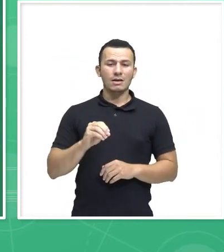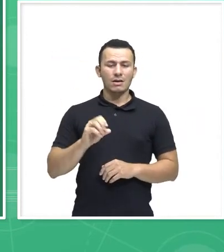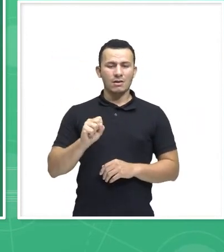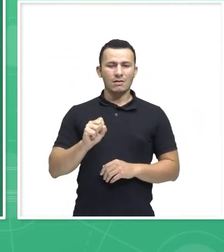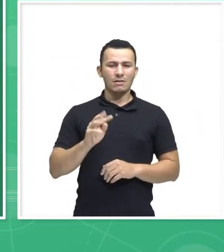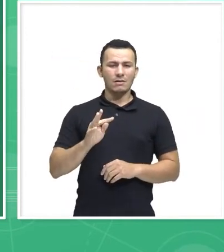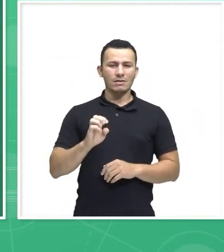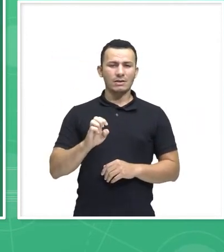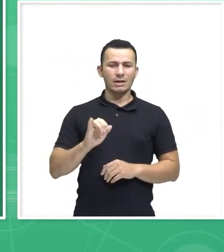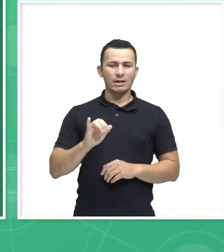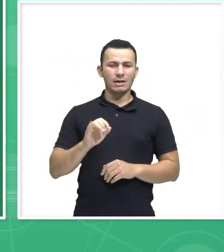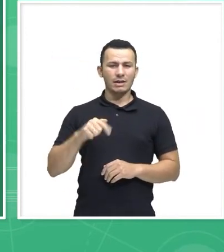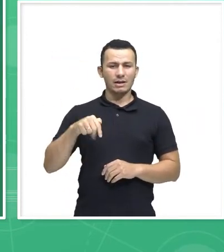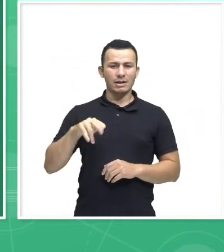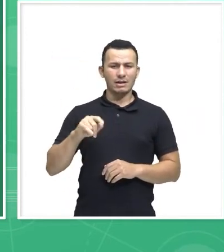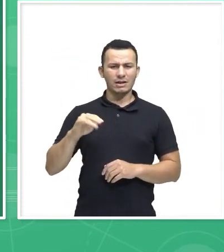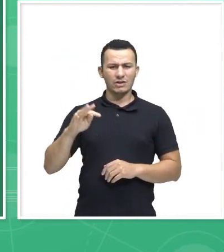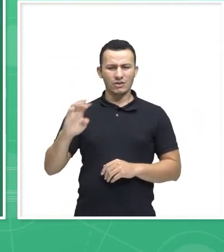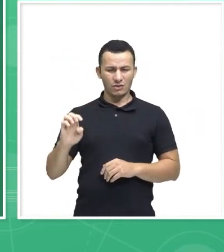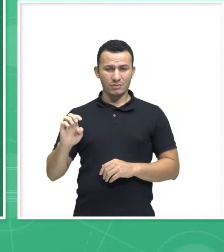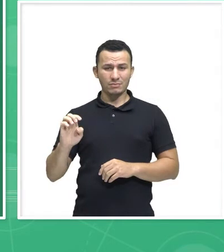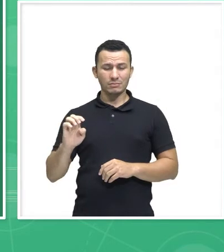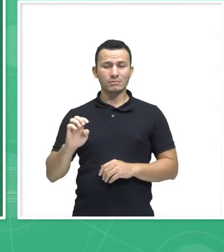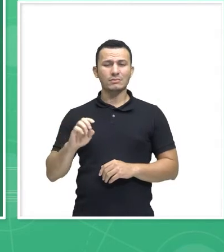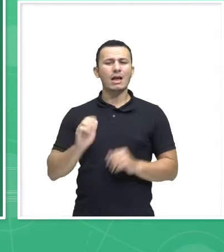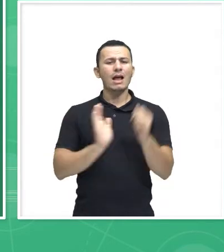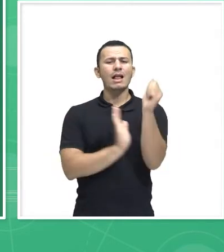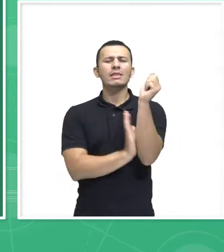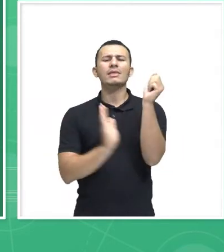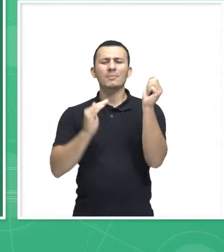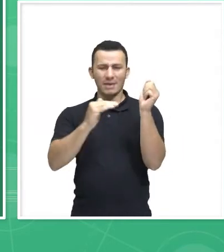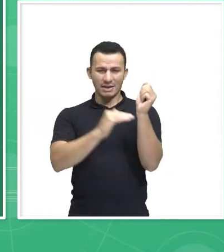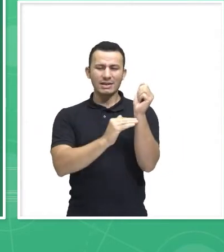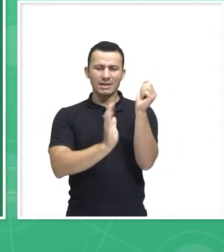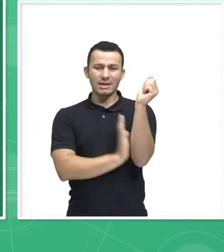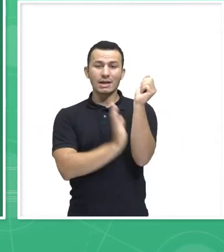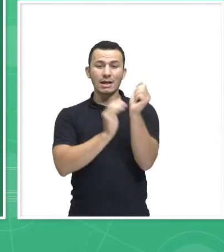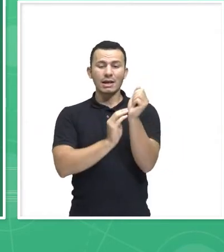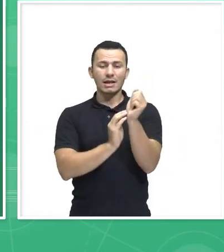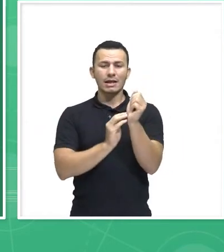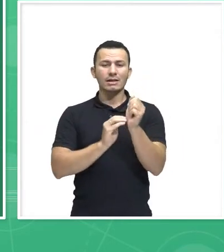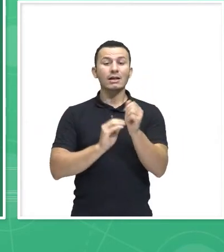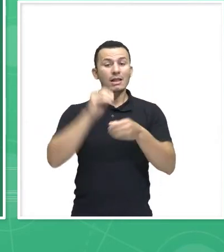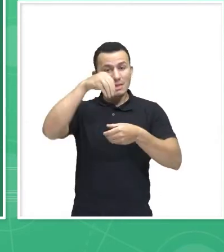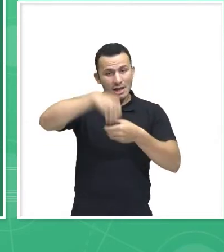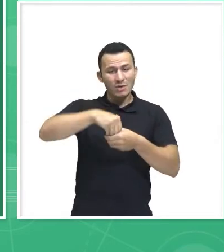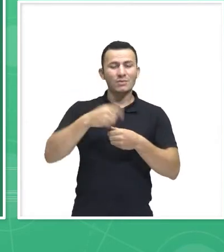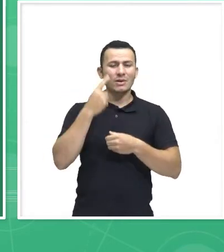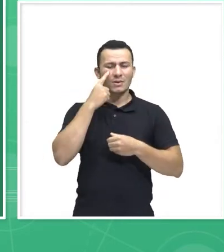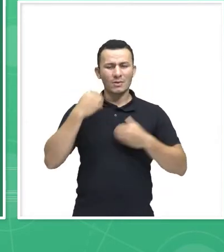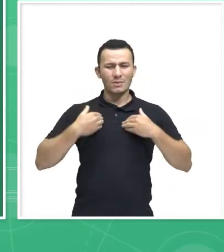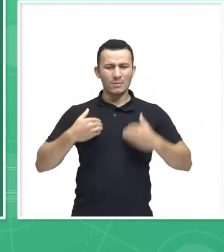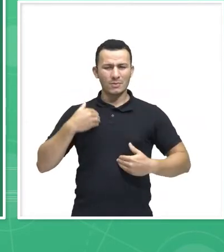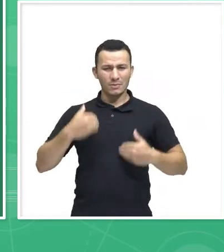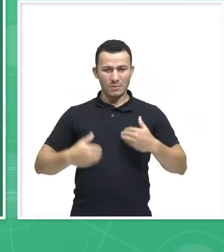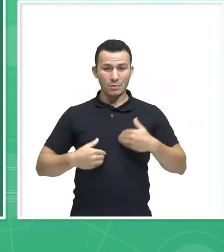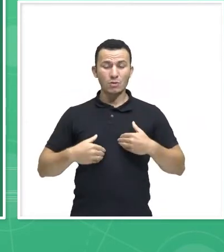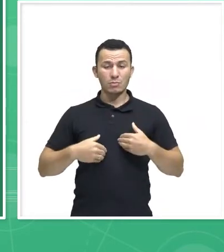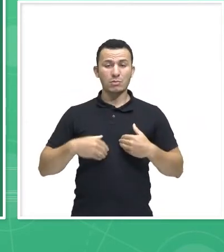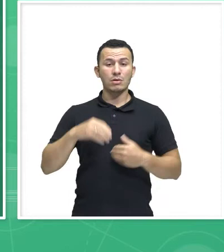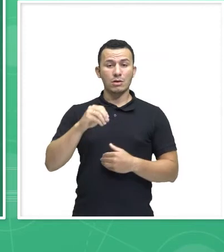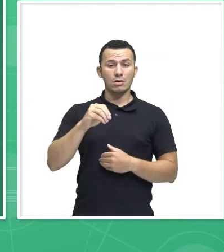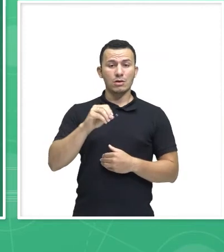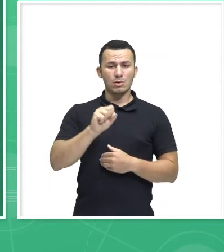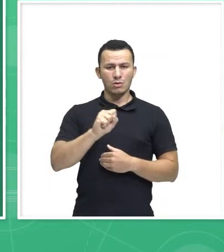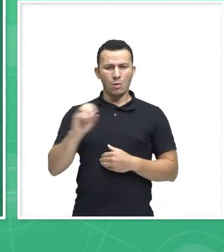estivesse vendo aqui eu tô com um tambaqui por dentro né com as coisas espinhas que é o que é o certo a gente falar osso tá